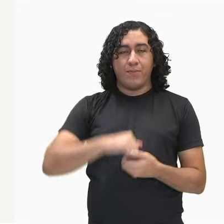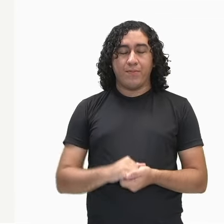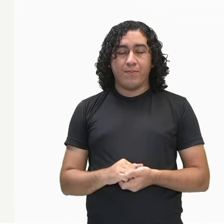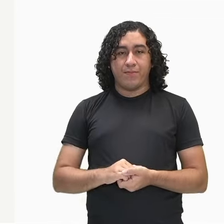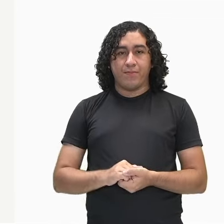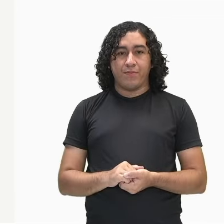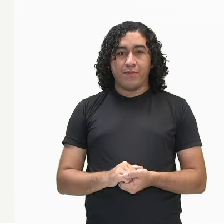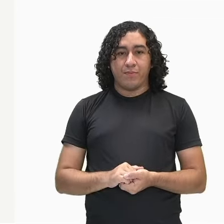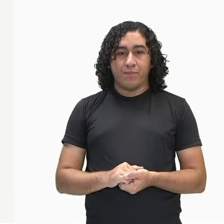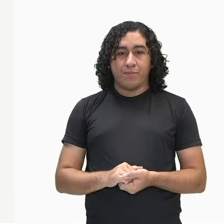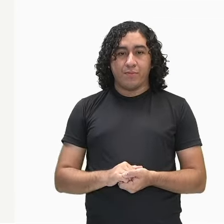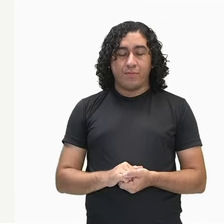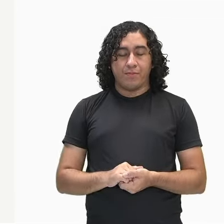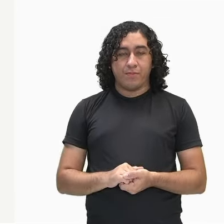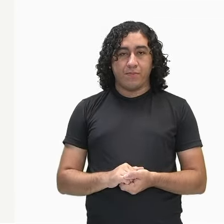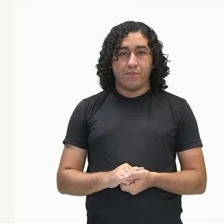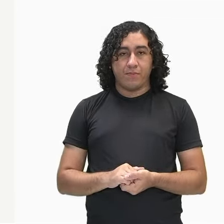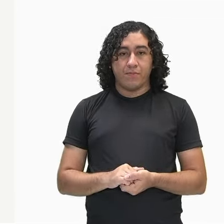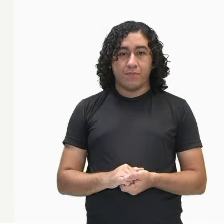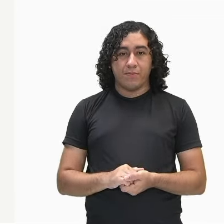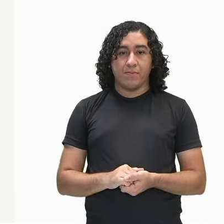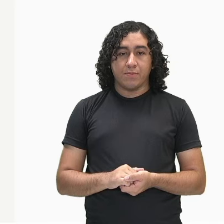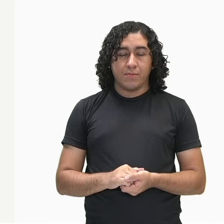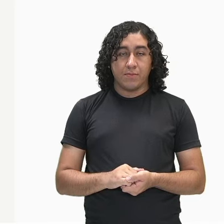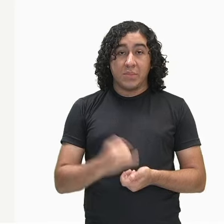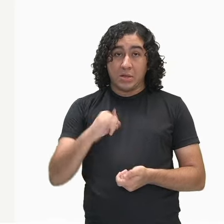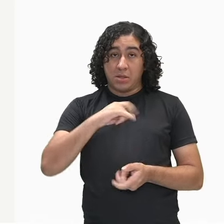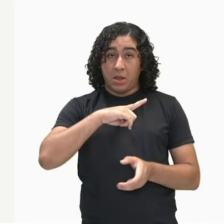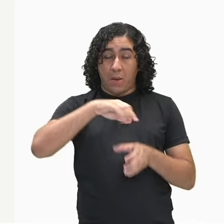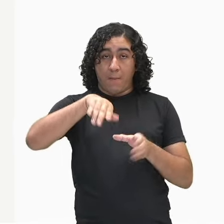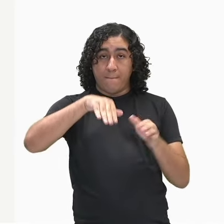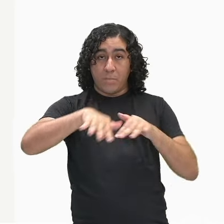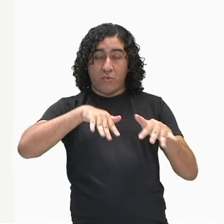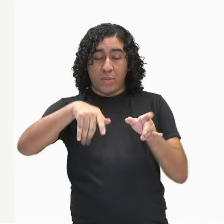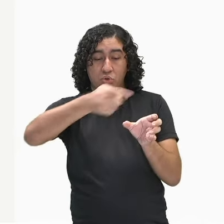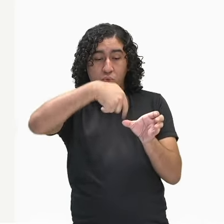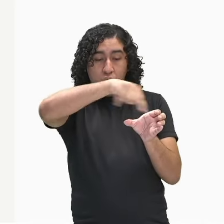tá? A não ser que eu vá com essa colher e mexa, aí eu vou conseguir separar